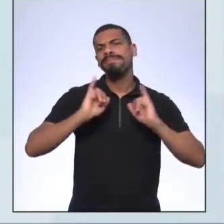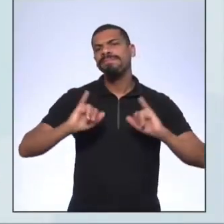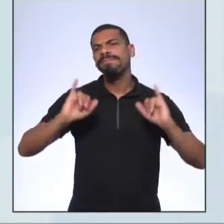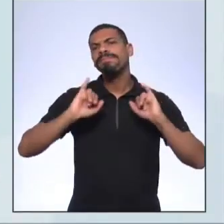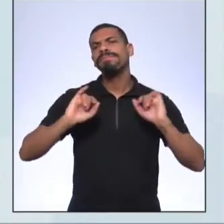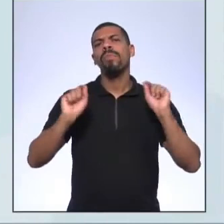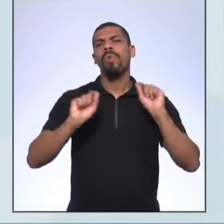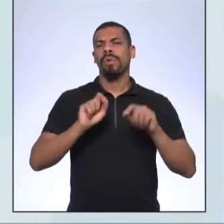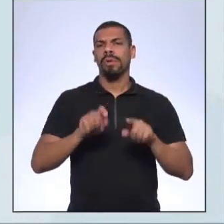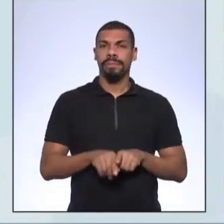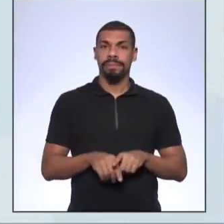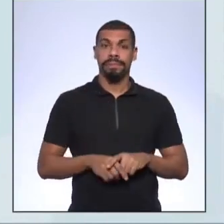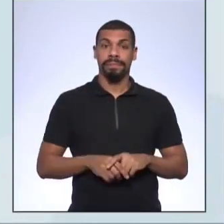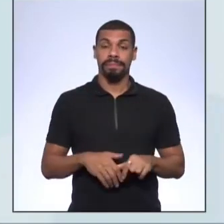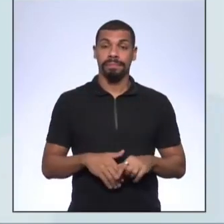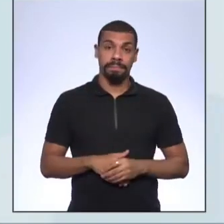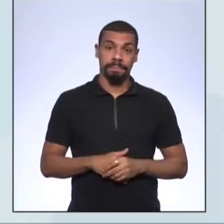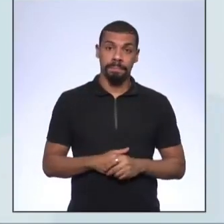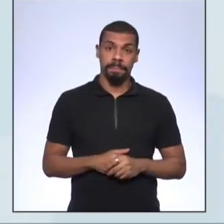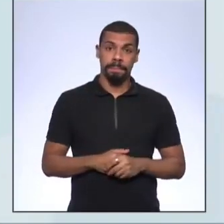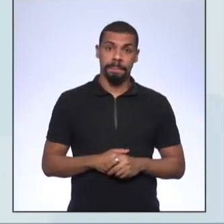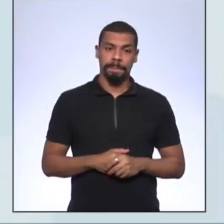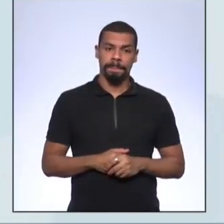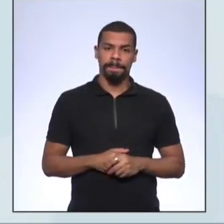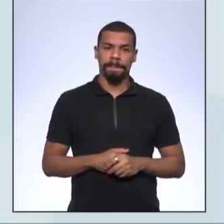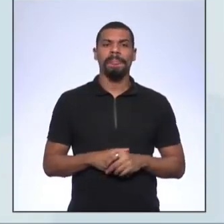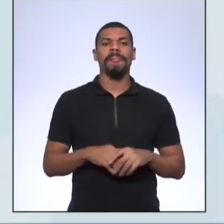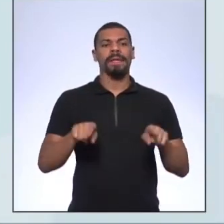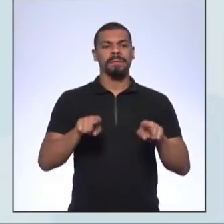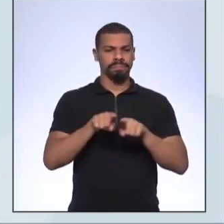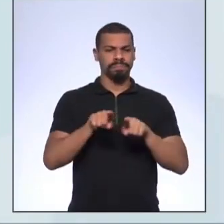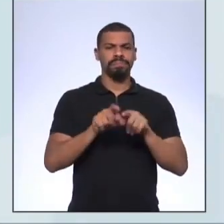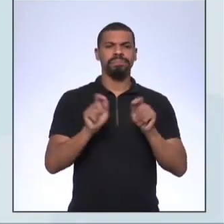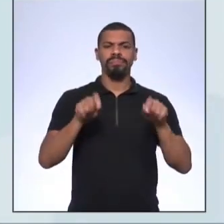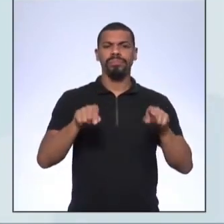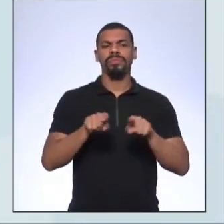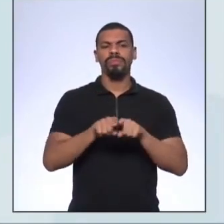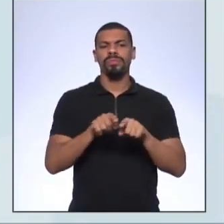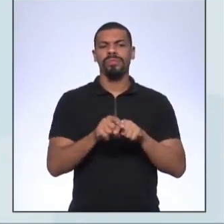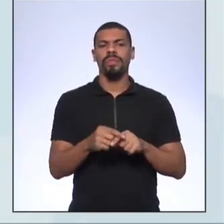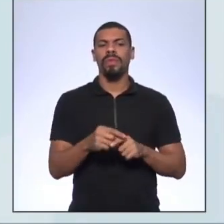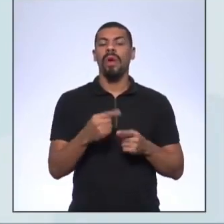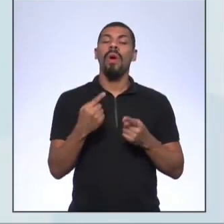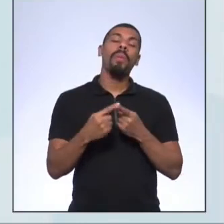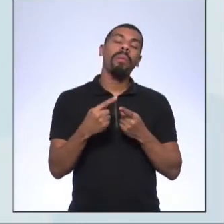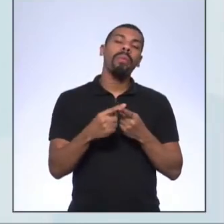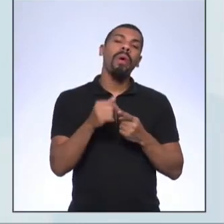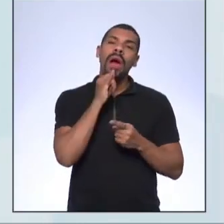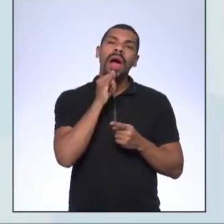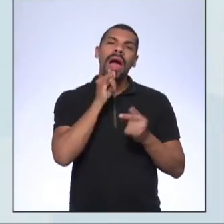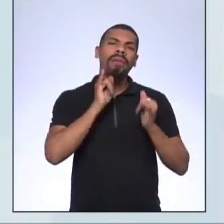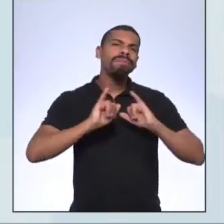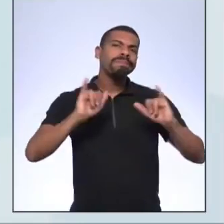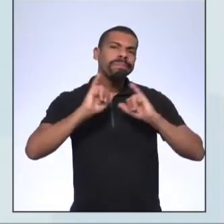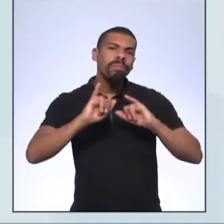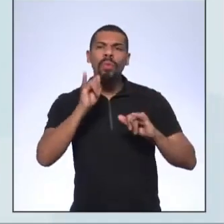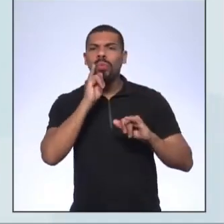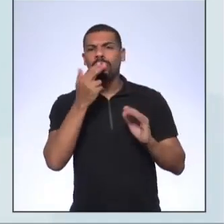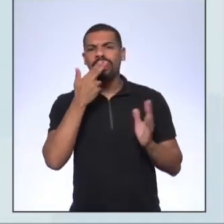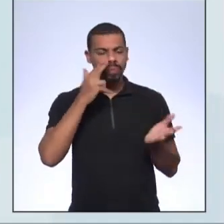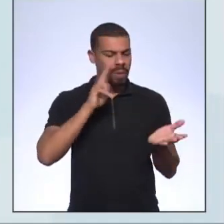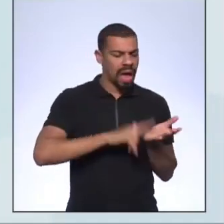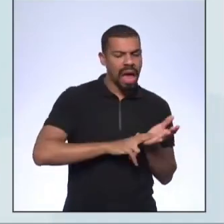A imprensa tinha sido inventada, né, por Gutenberg, e graças à imprensa, publicações como